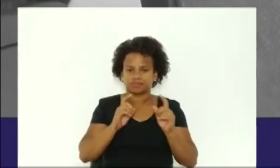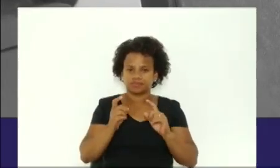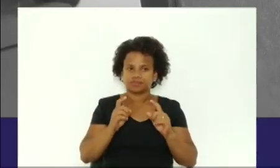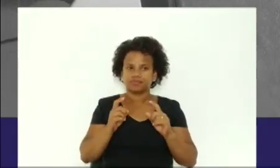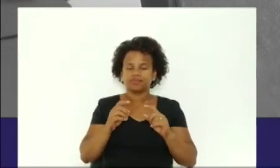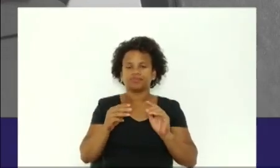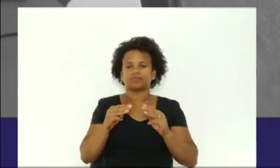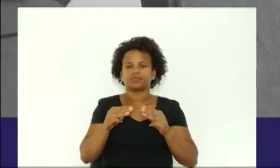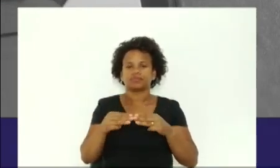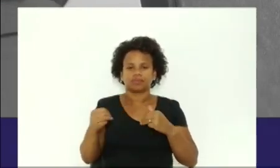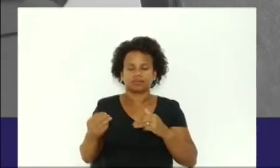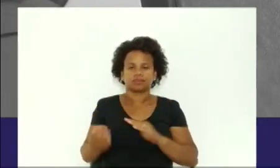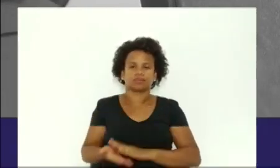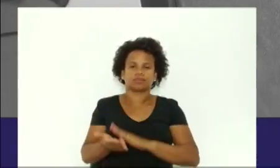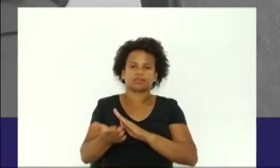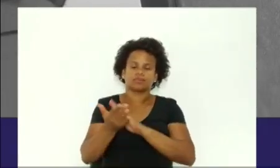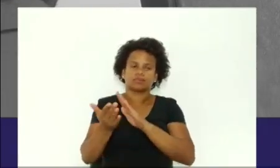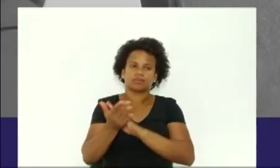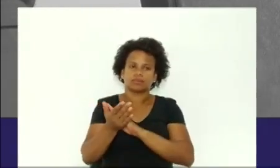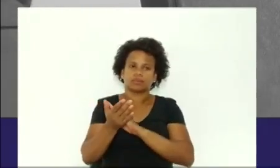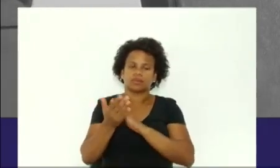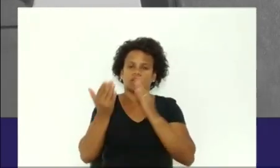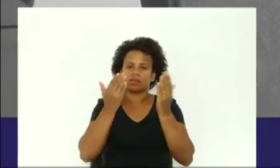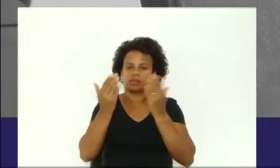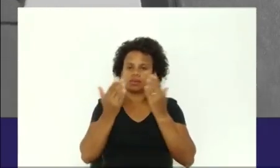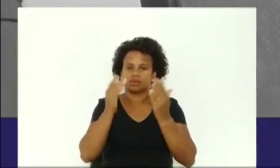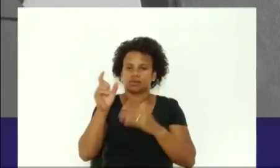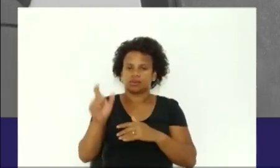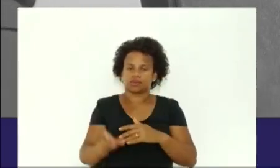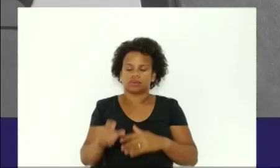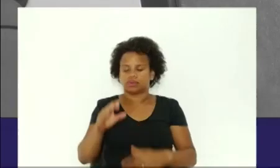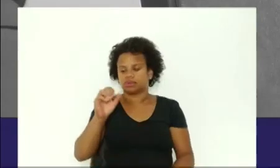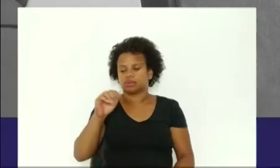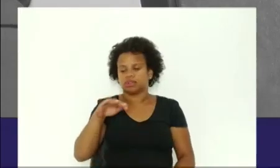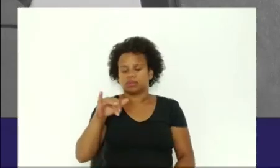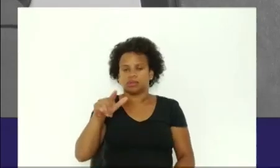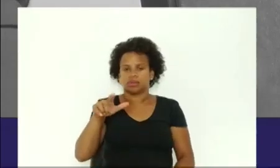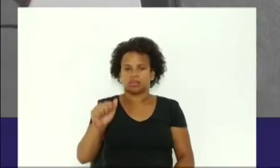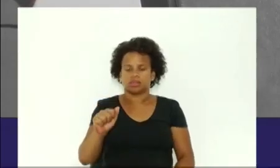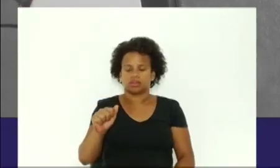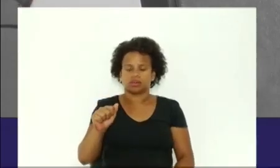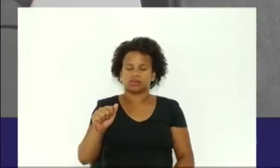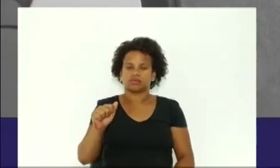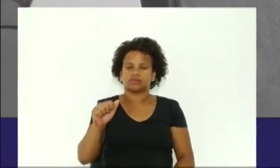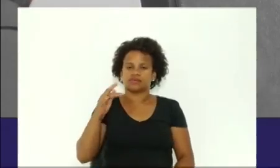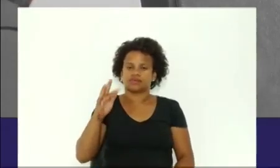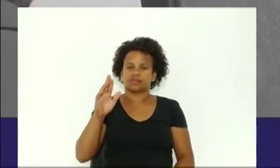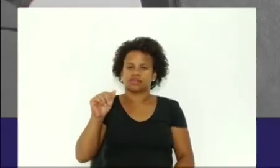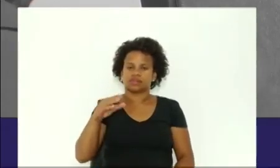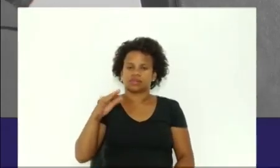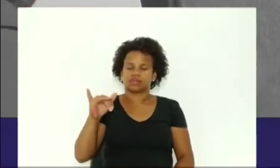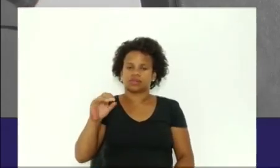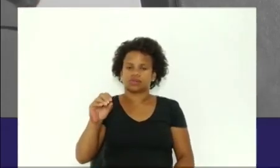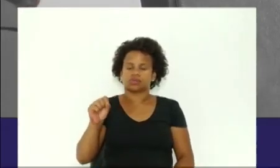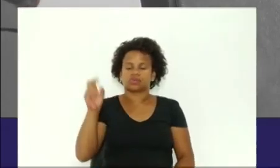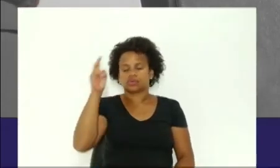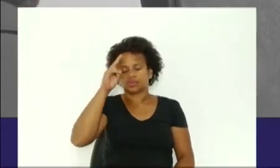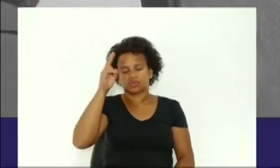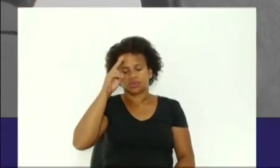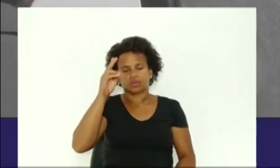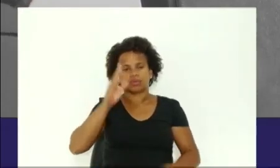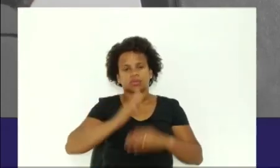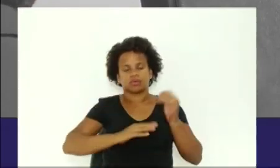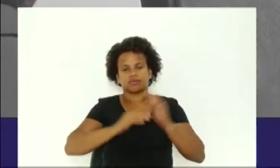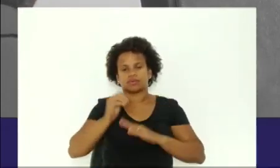de congratulações para a psicóloga Camila Francisco Bueno, pela sua trajetória profissional e